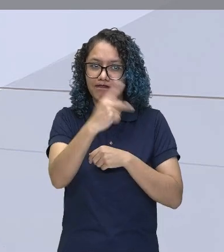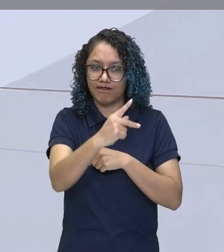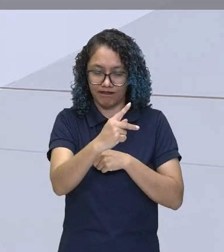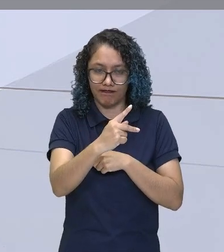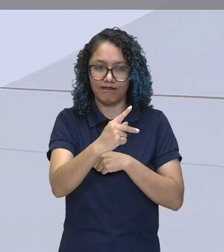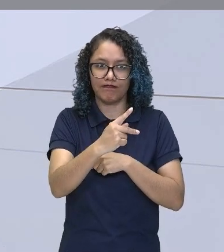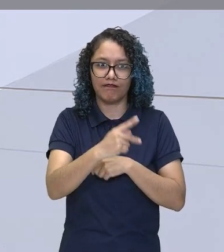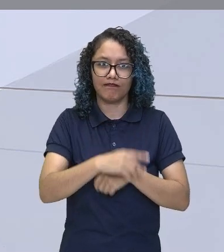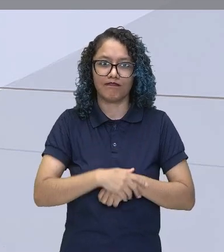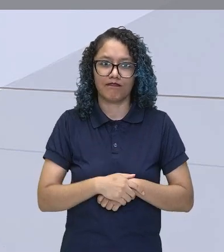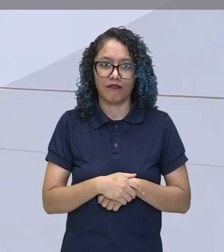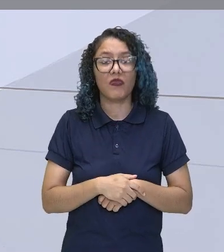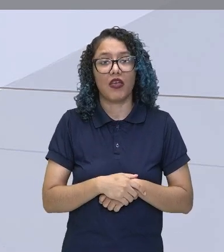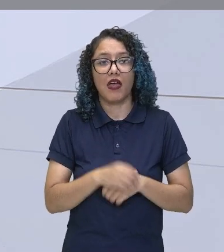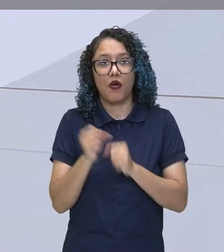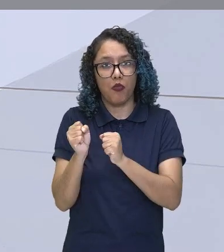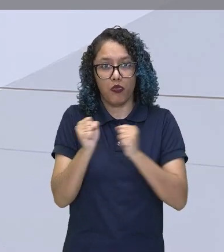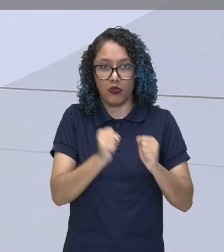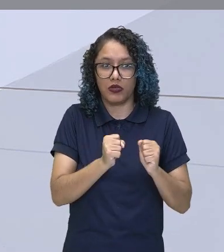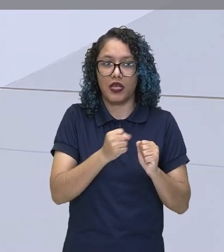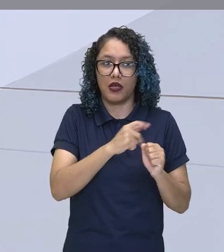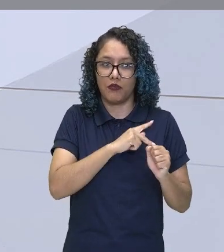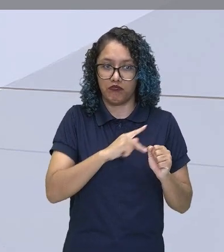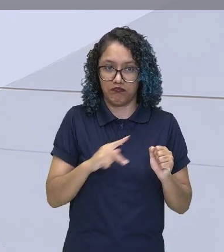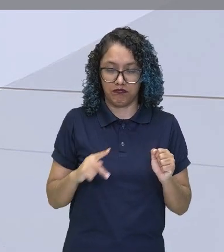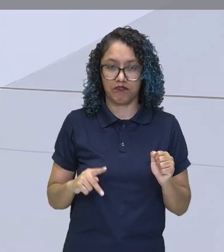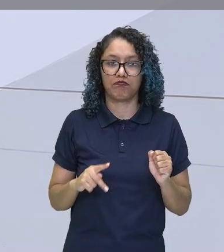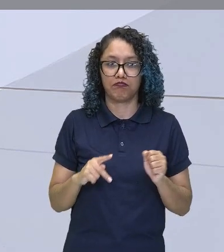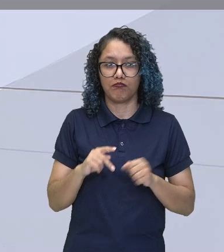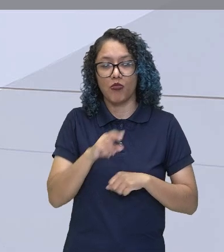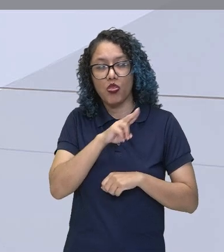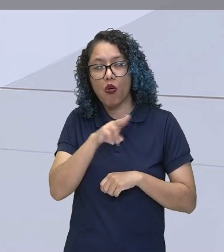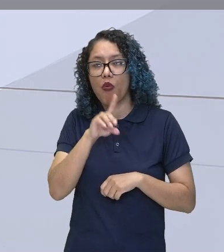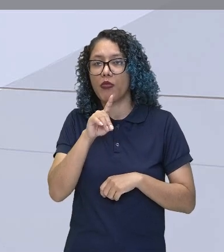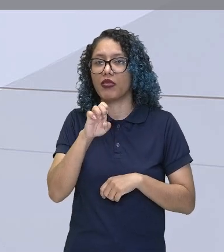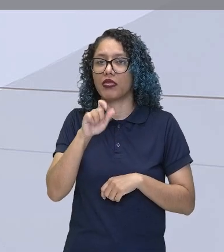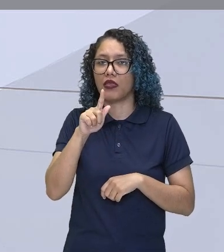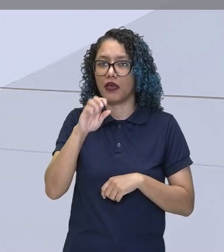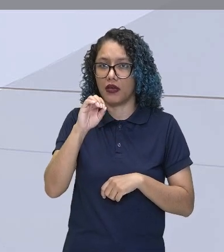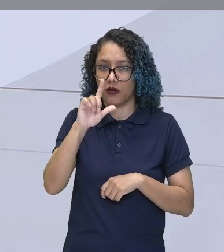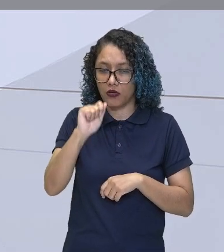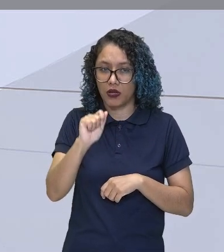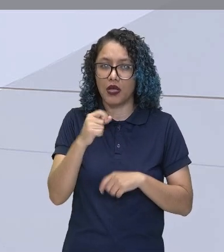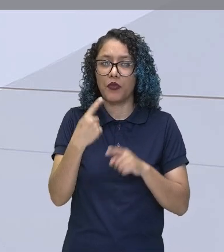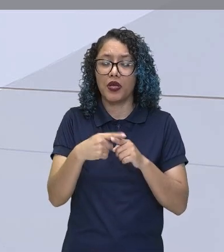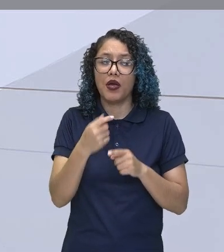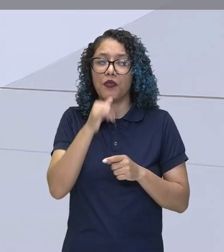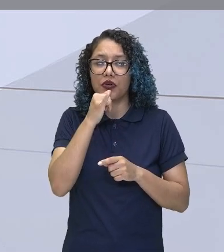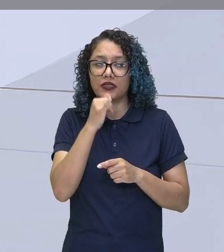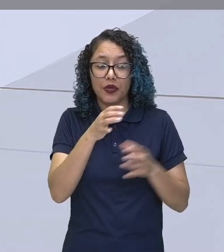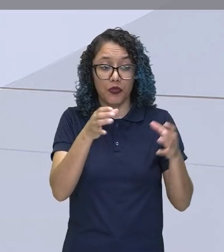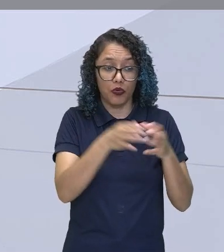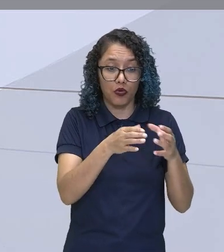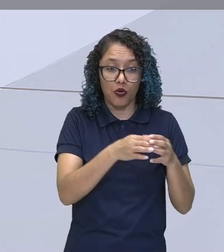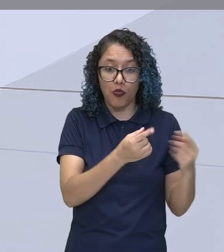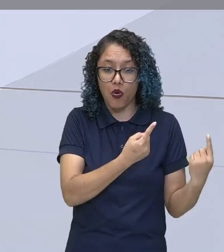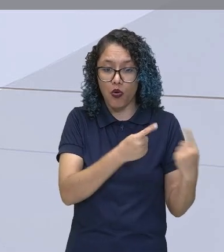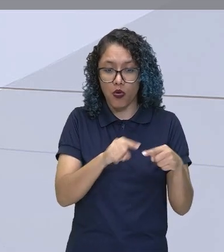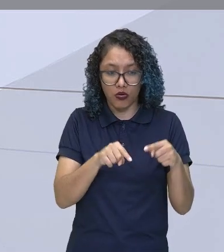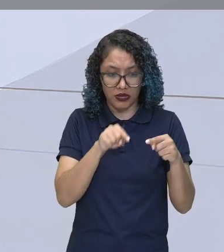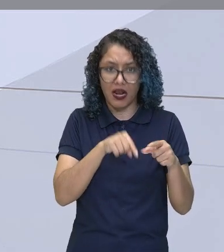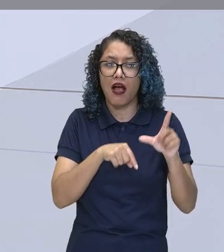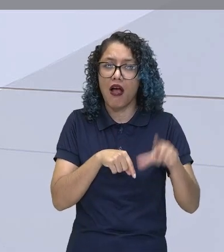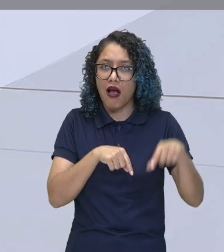governo federal tinha esse poder, né, chamado de degola, porque mesmo a oposição elegendo representante,